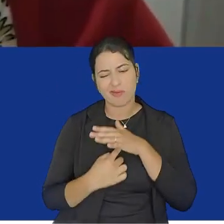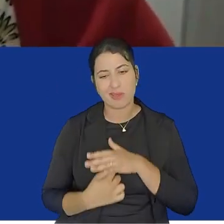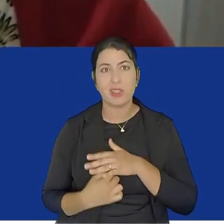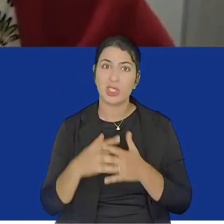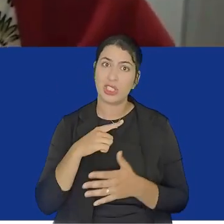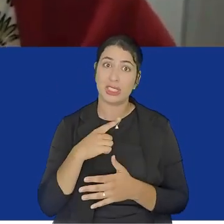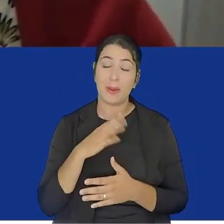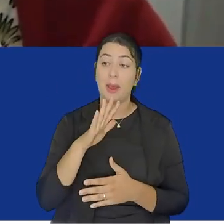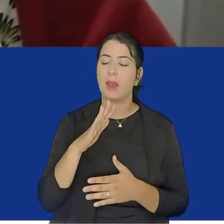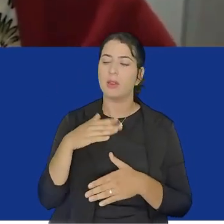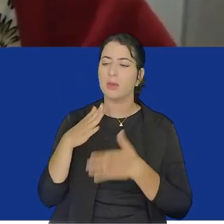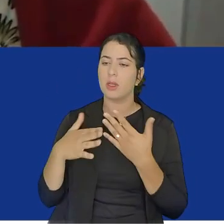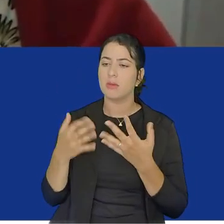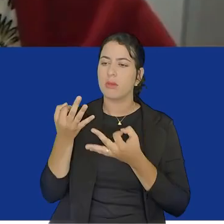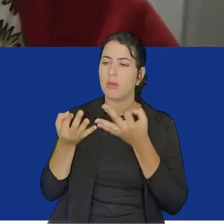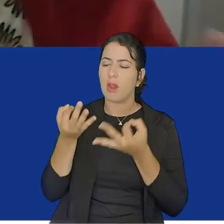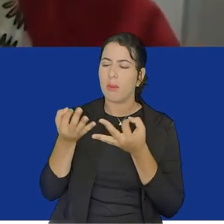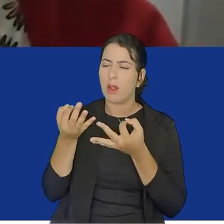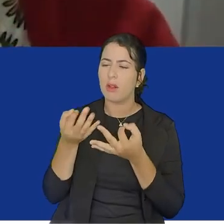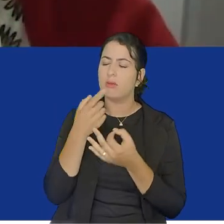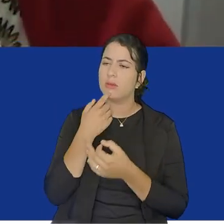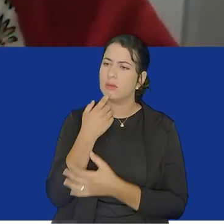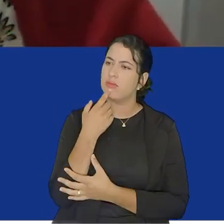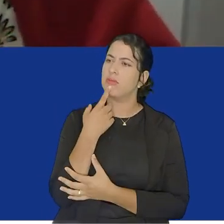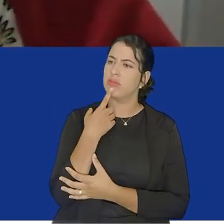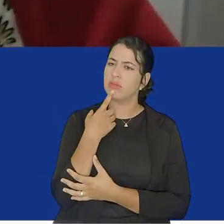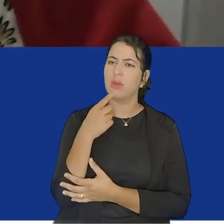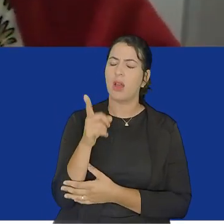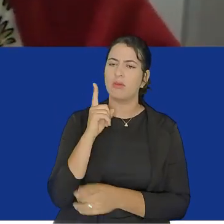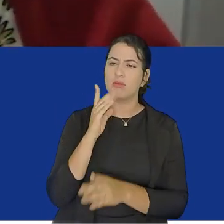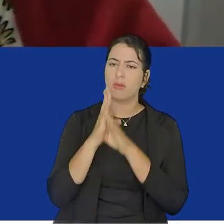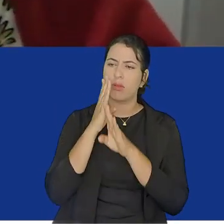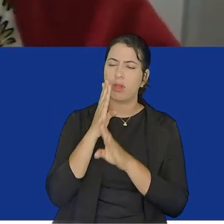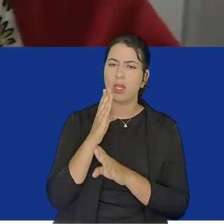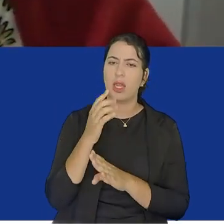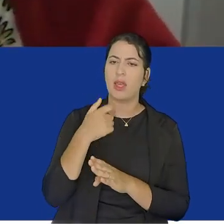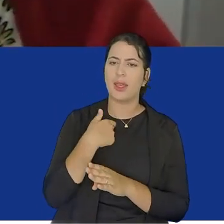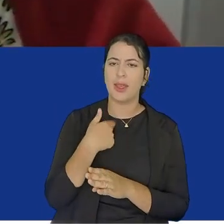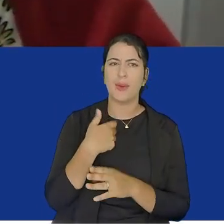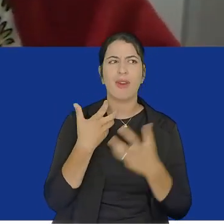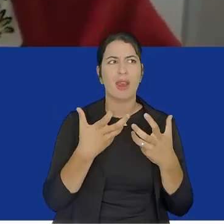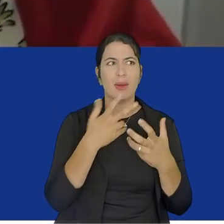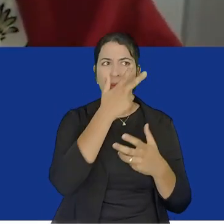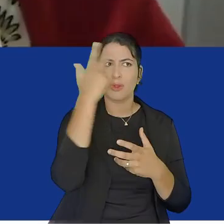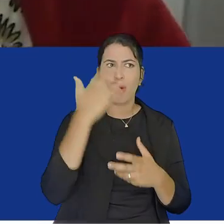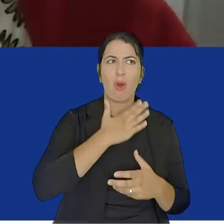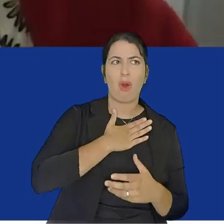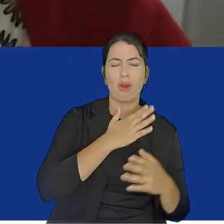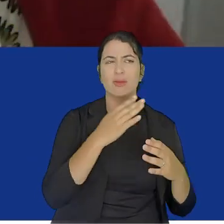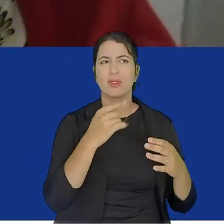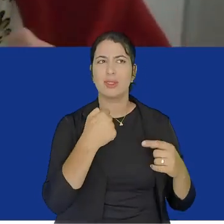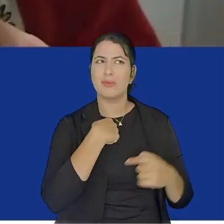terapêutico, eu descubro que eu quero a aprovação dos outros, eu descubro o quanto que eu realmente espero